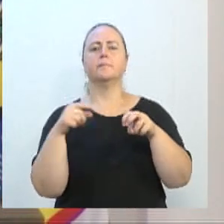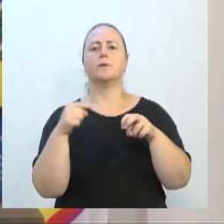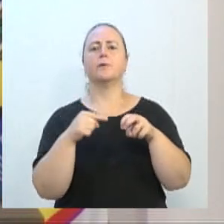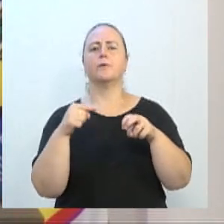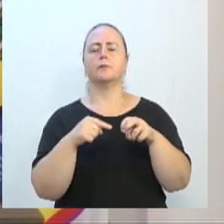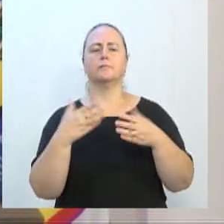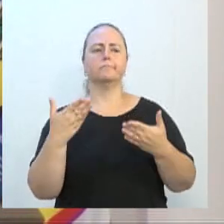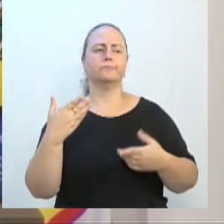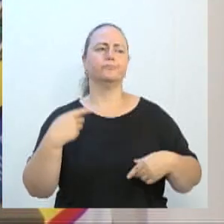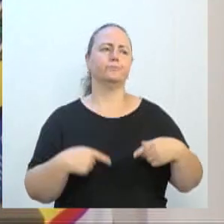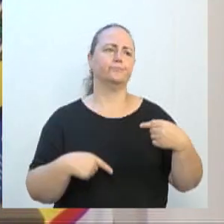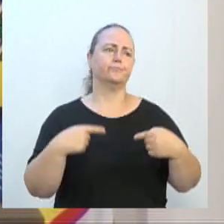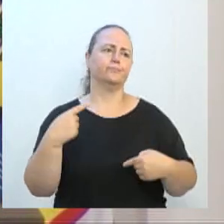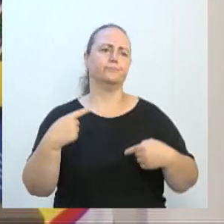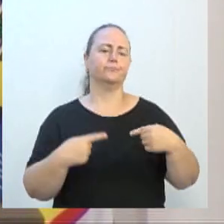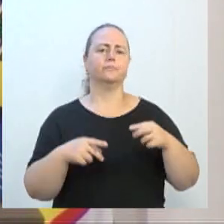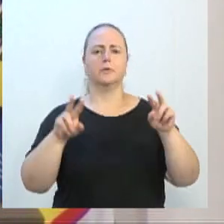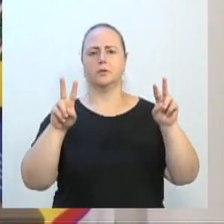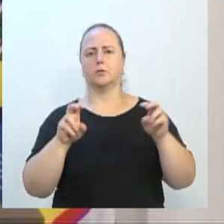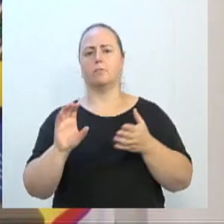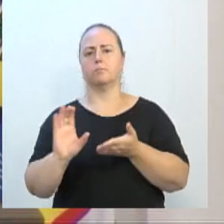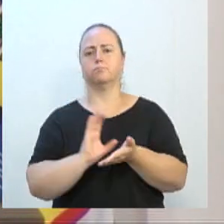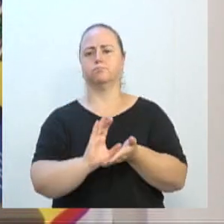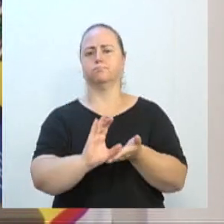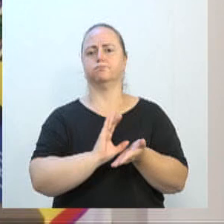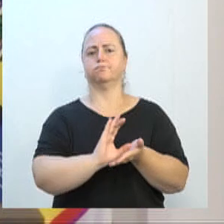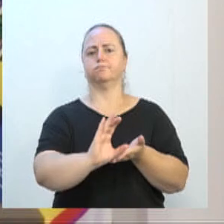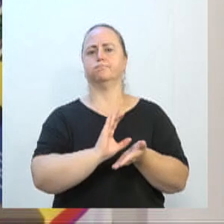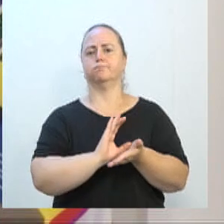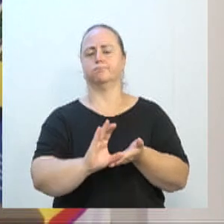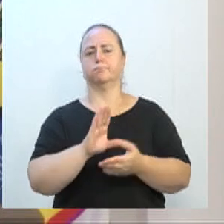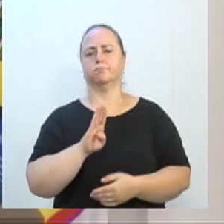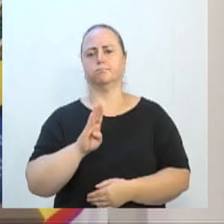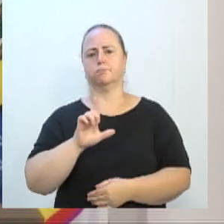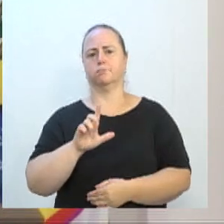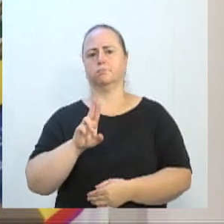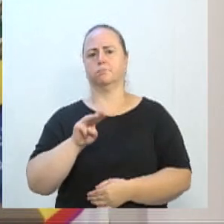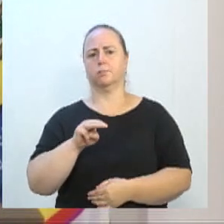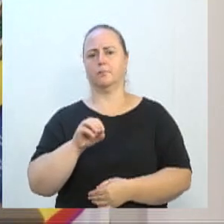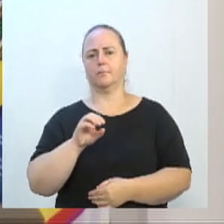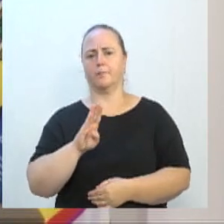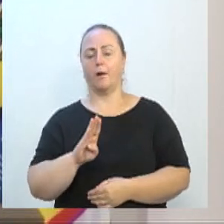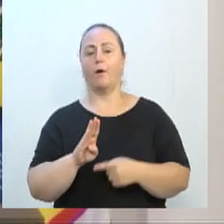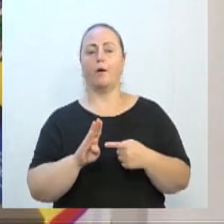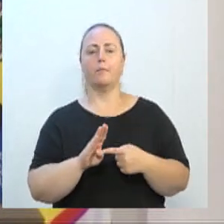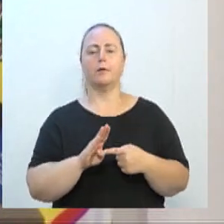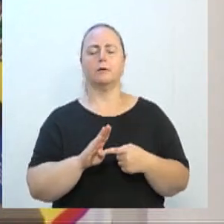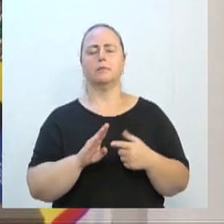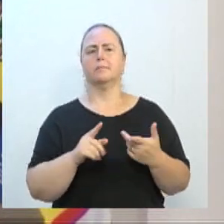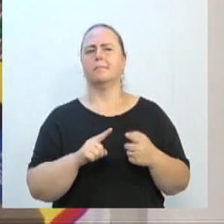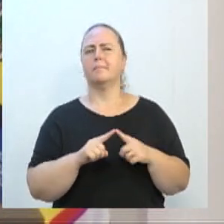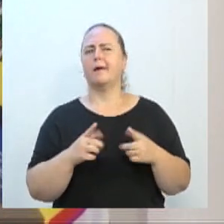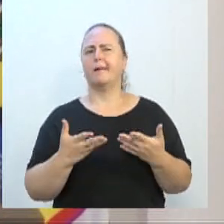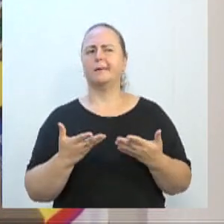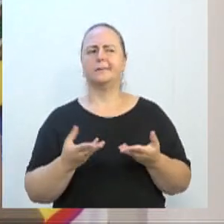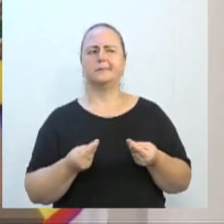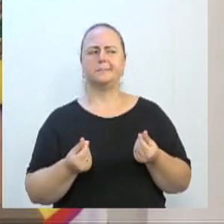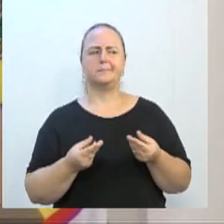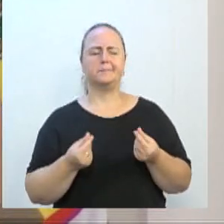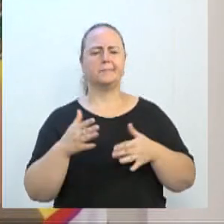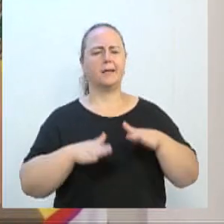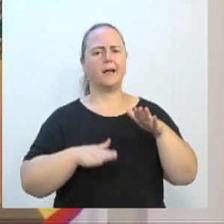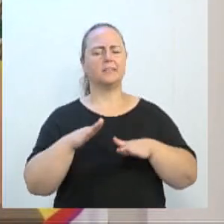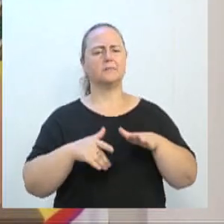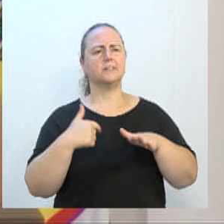discute muito aqui sobre os repasses que são feitos à Blumob e como fazer o sistema se tornar viável, etc. E eu, às vezes, me pergunto, por